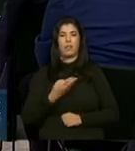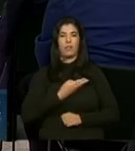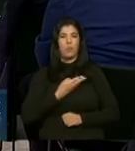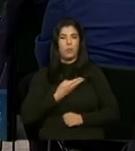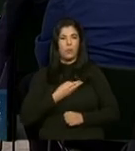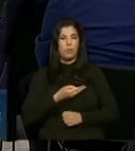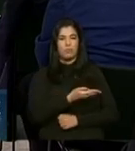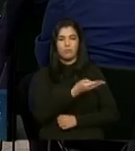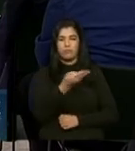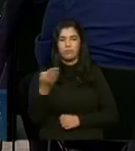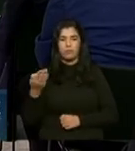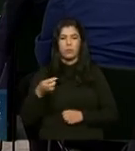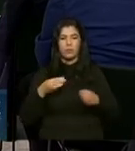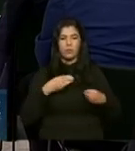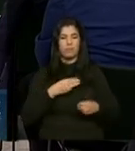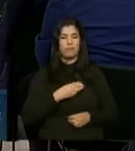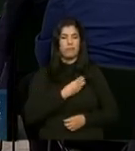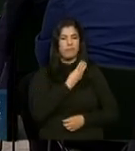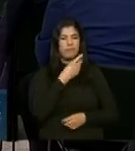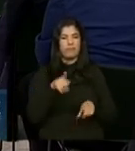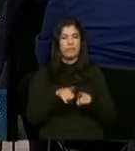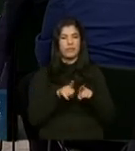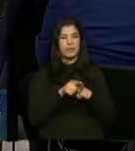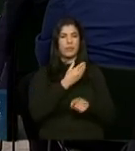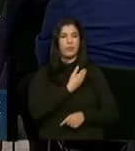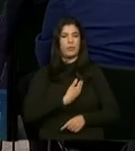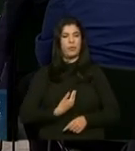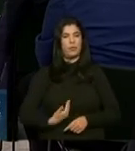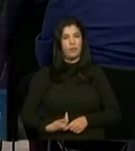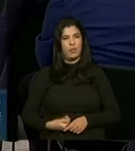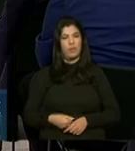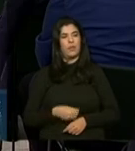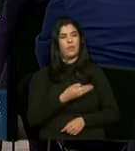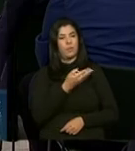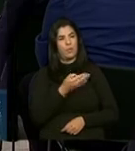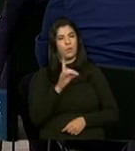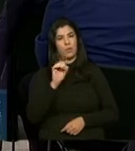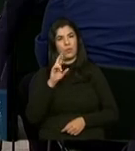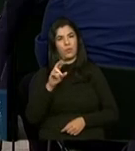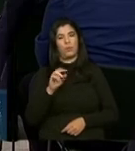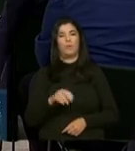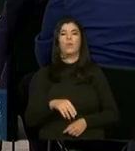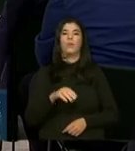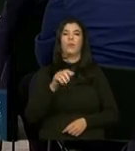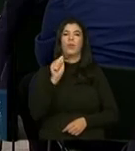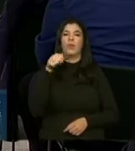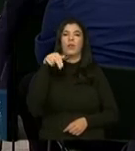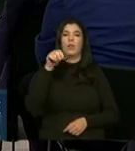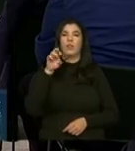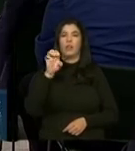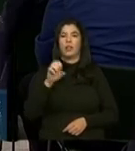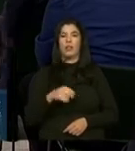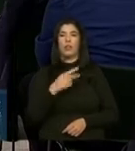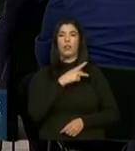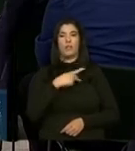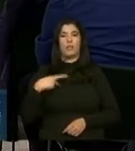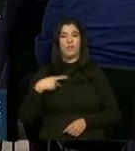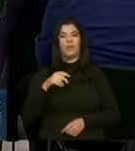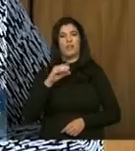de governo. Cumprimentar o doutor Robson Andrade, presidente da CNI, e doutor